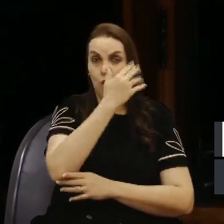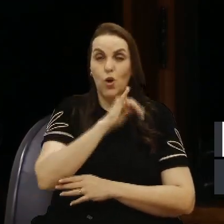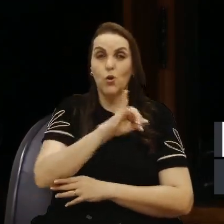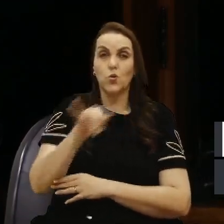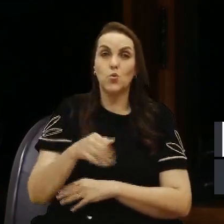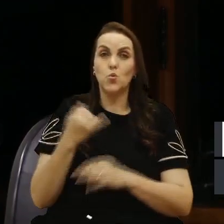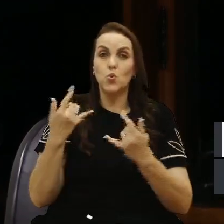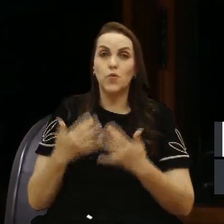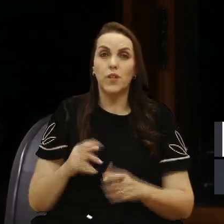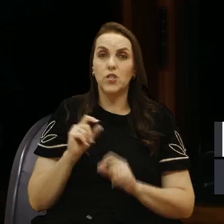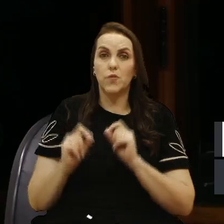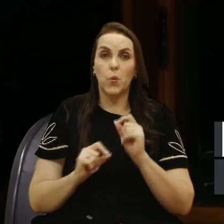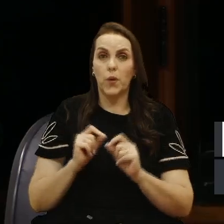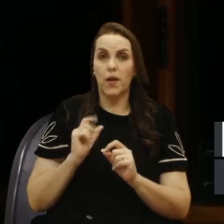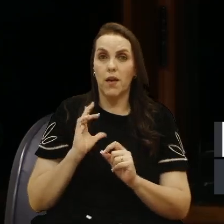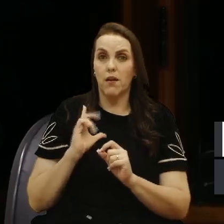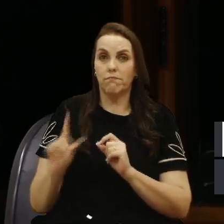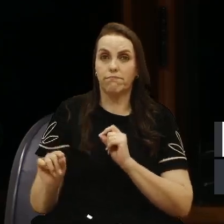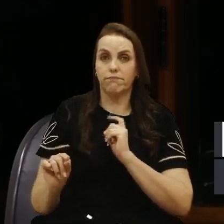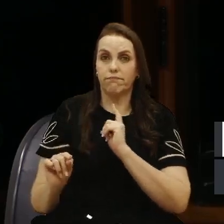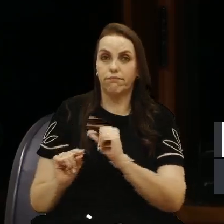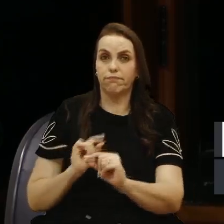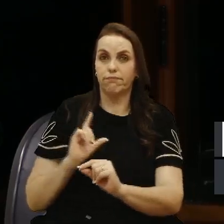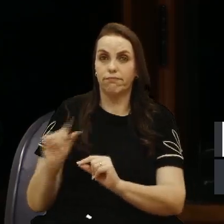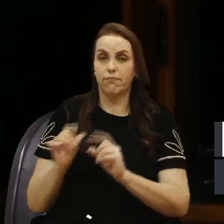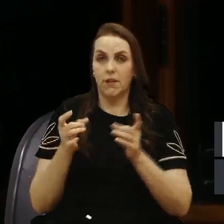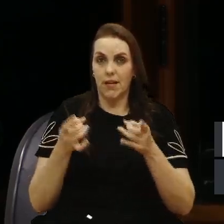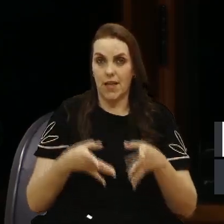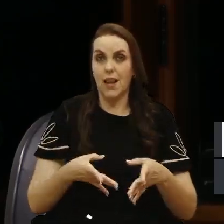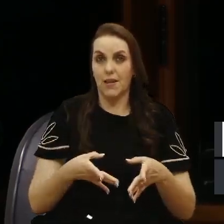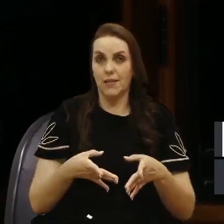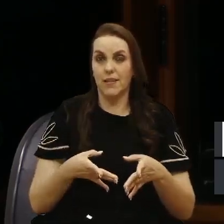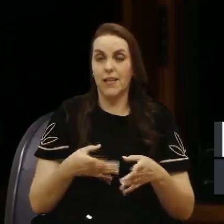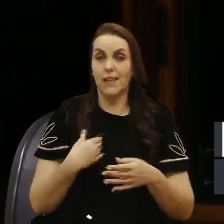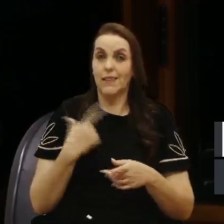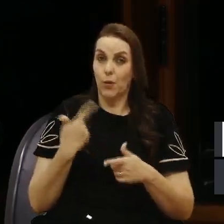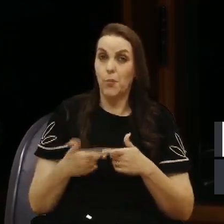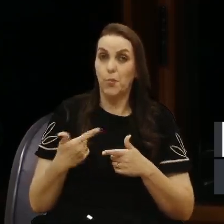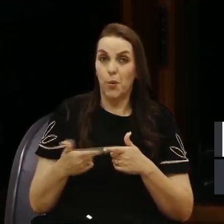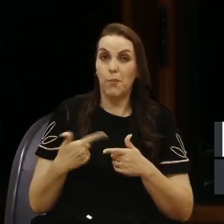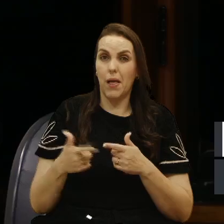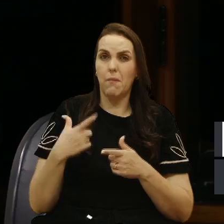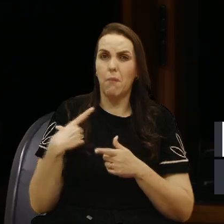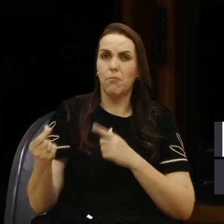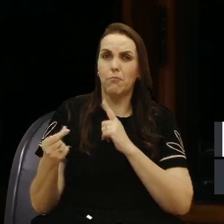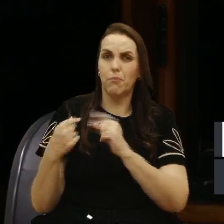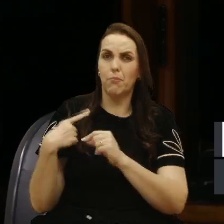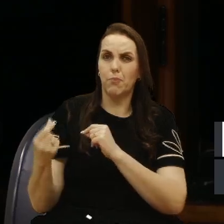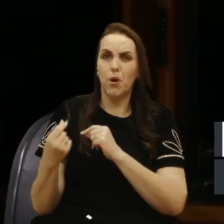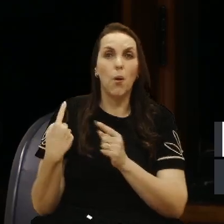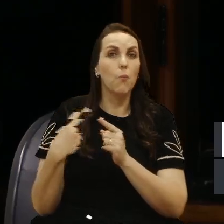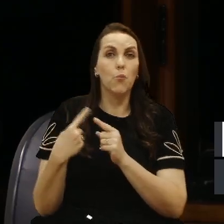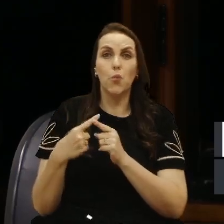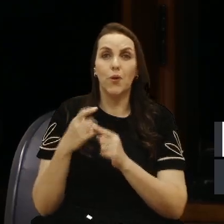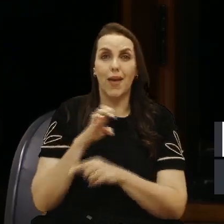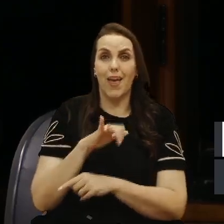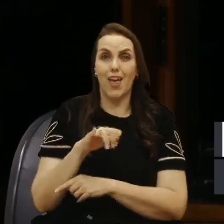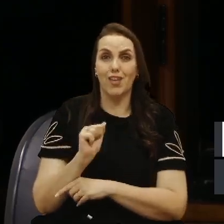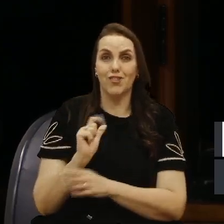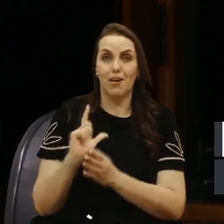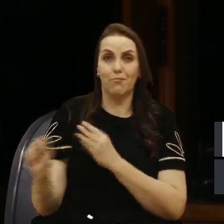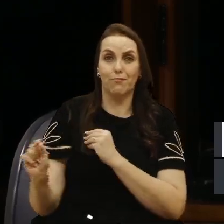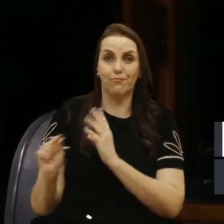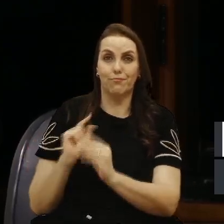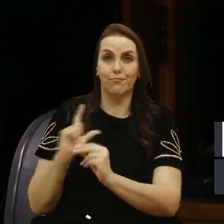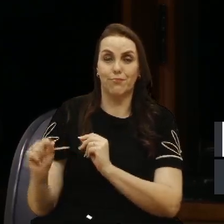justificadas pela evasão. Então havia um grande problema de evasão. E por que tem evasão na EJA, vereadora Daiane Mello?